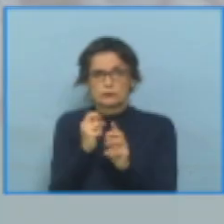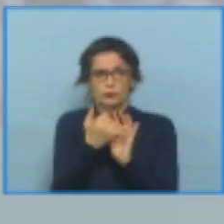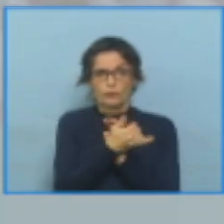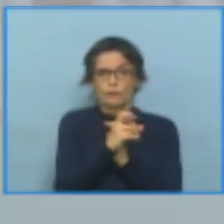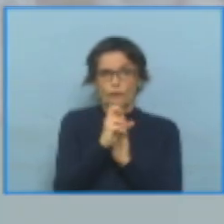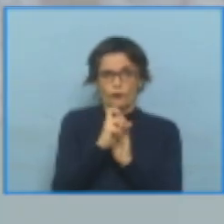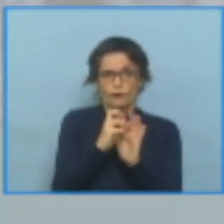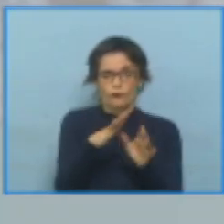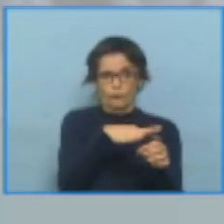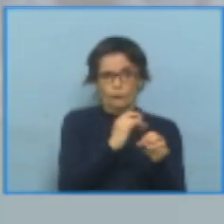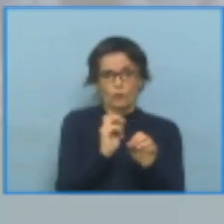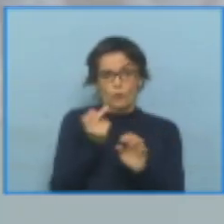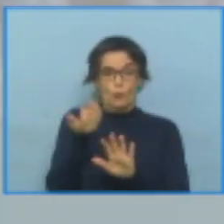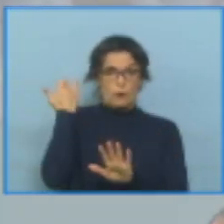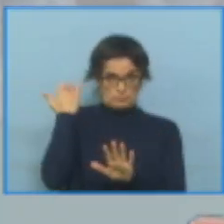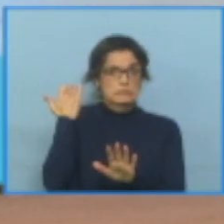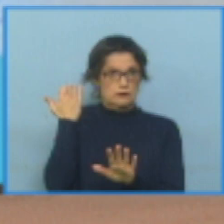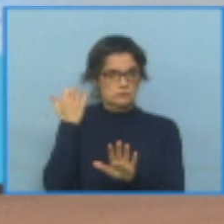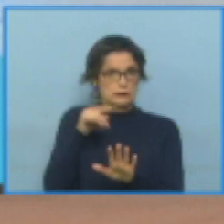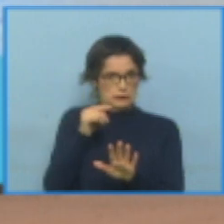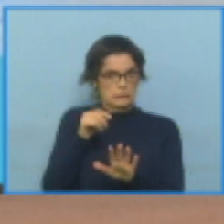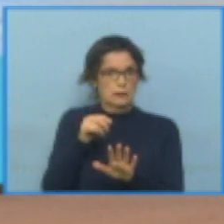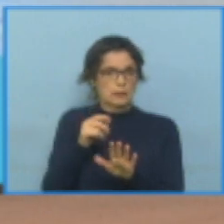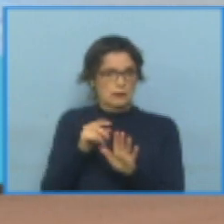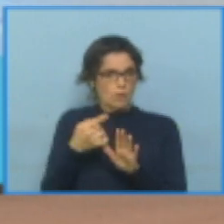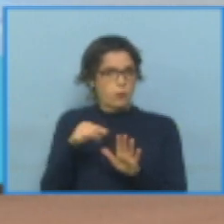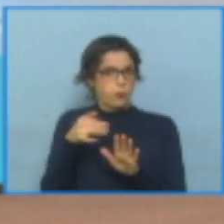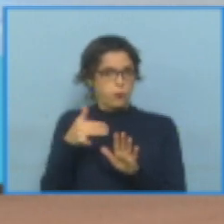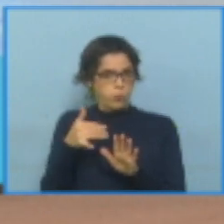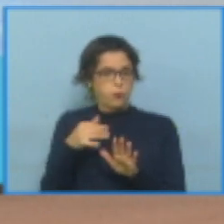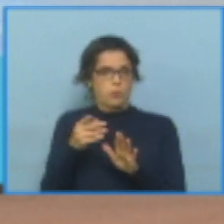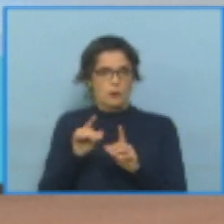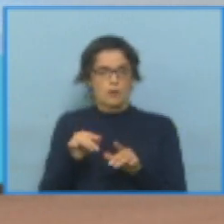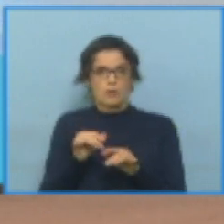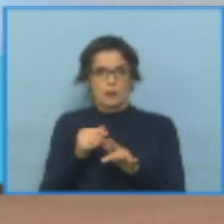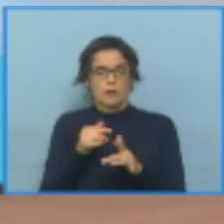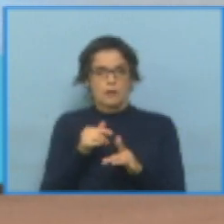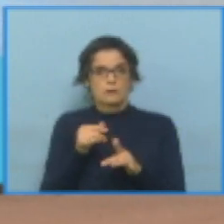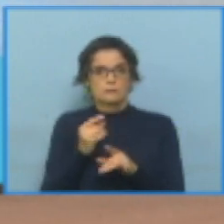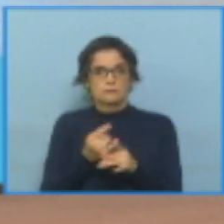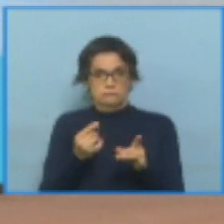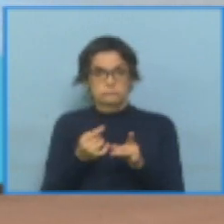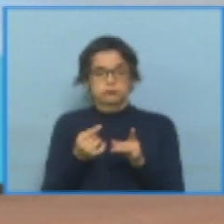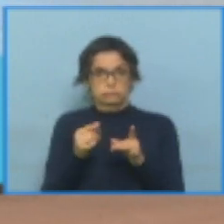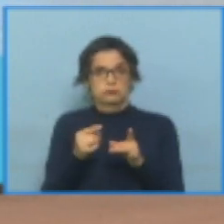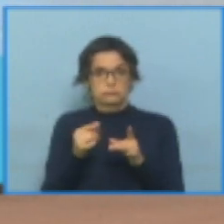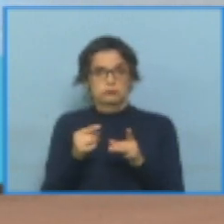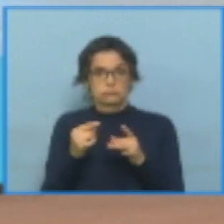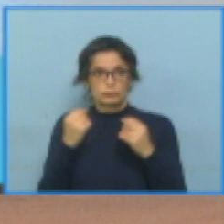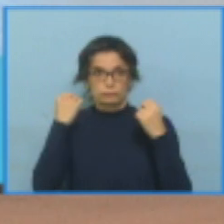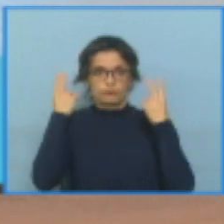casos registados o ano passado. Daí o alarme, daí as campanhas de alarme que nos últimos dias soaram neste